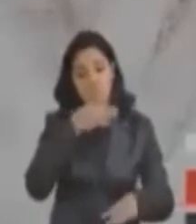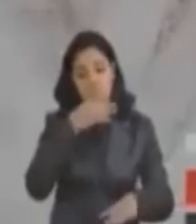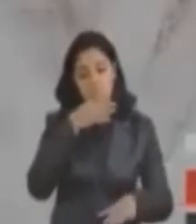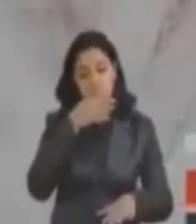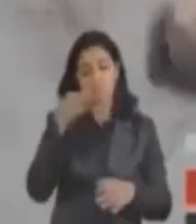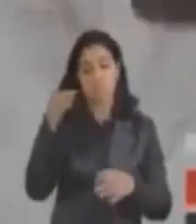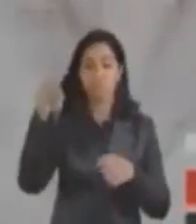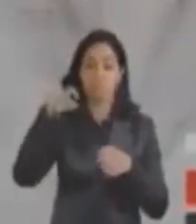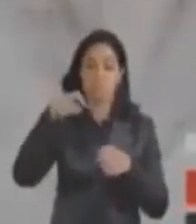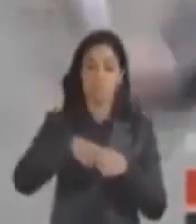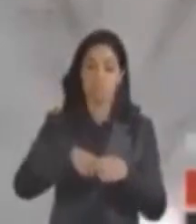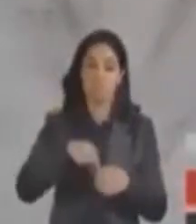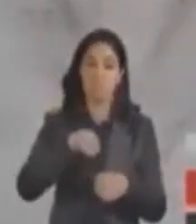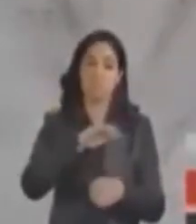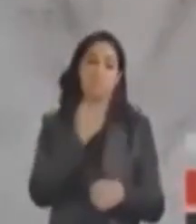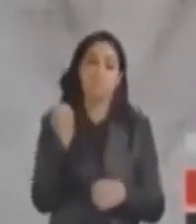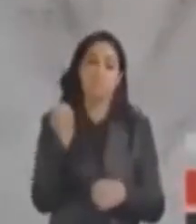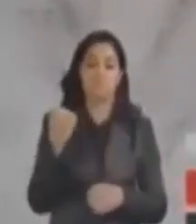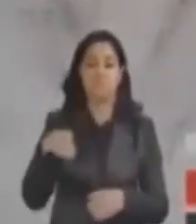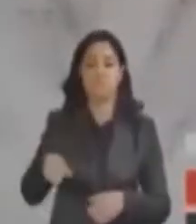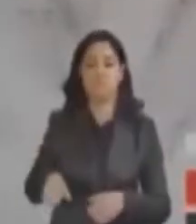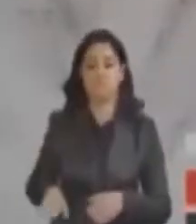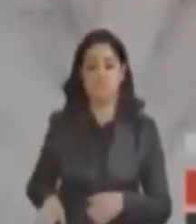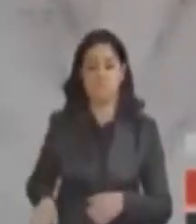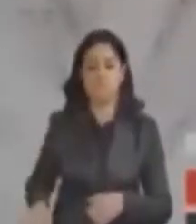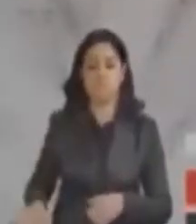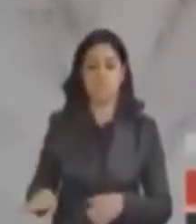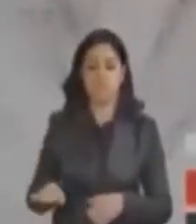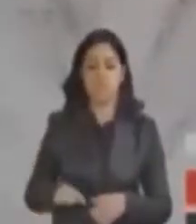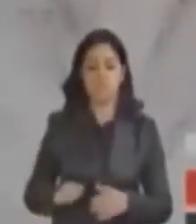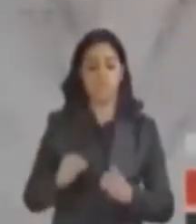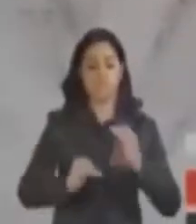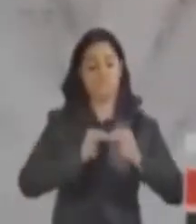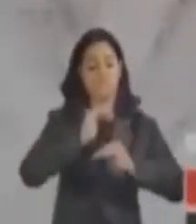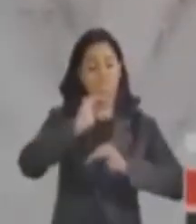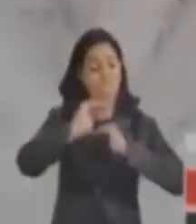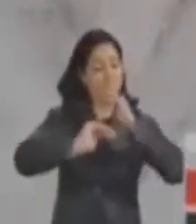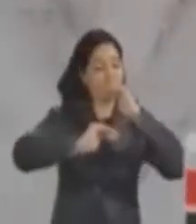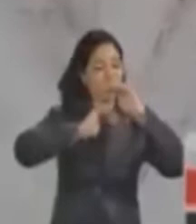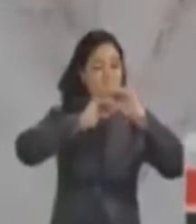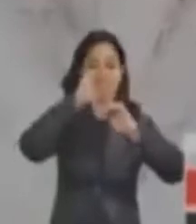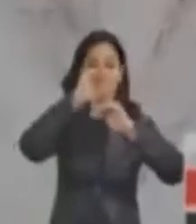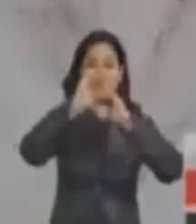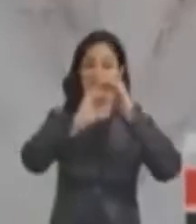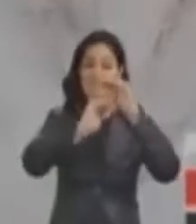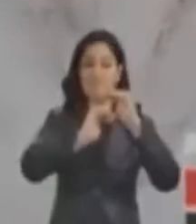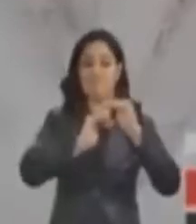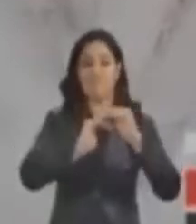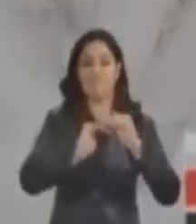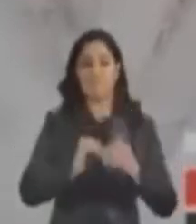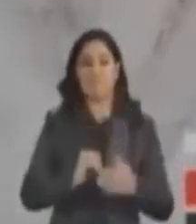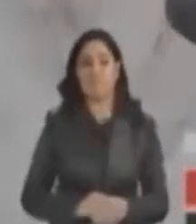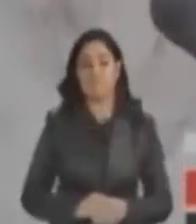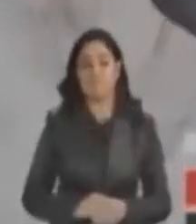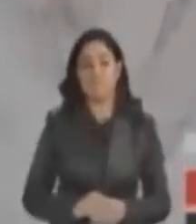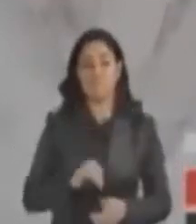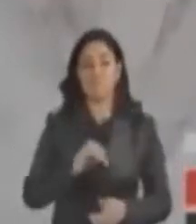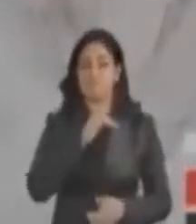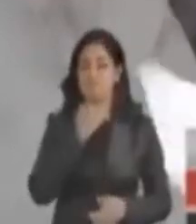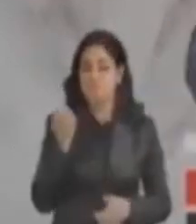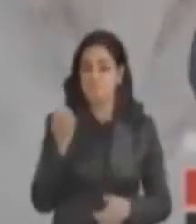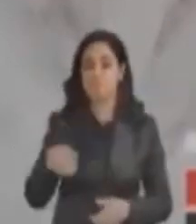da mortalidade infantil com índices crescentes elas vinham caindo o índice de mortalidade